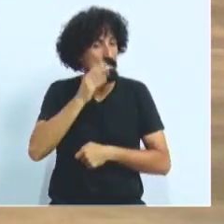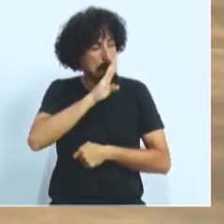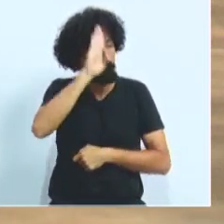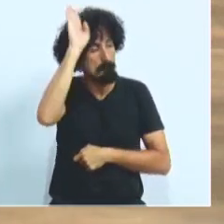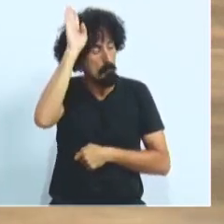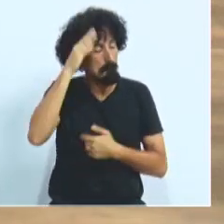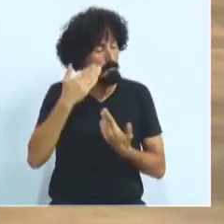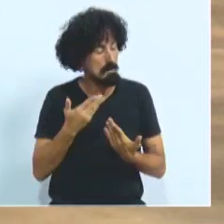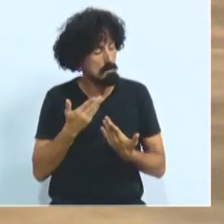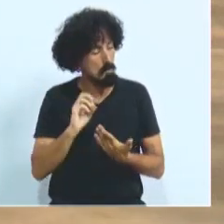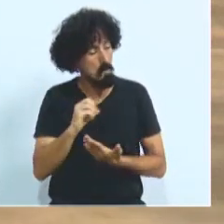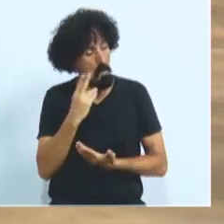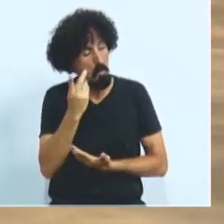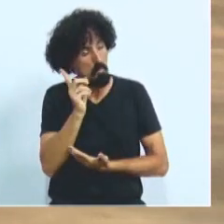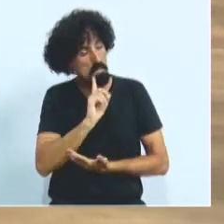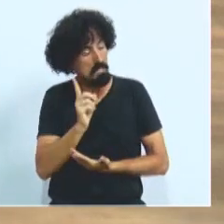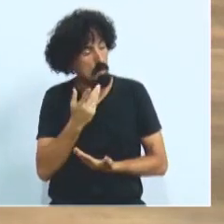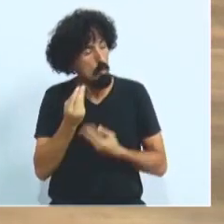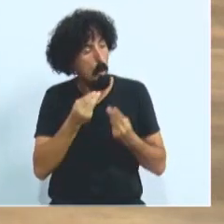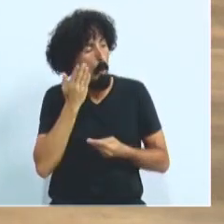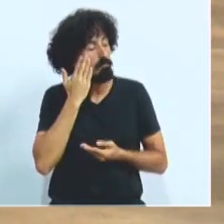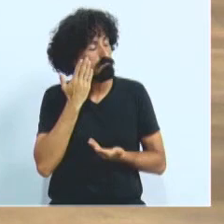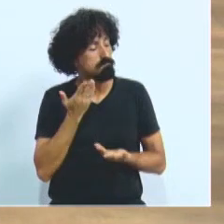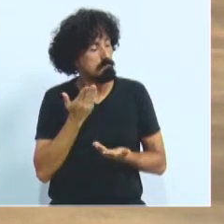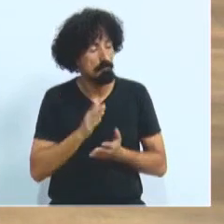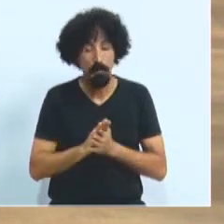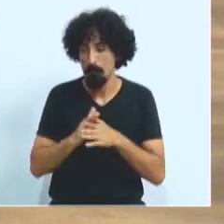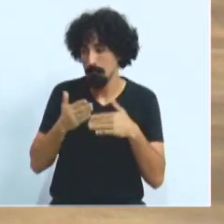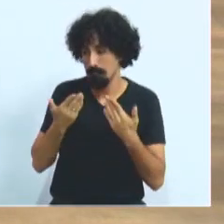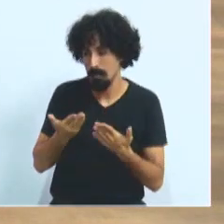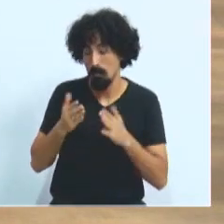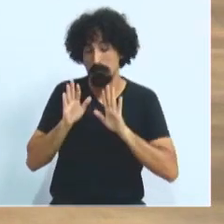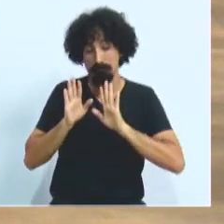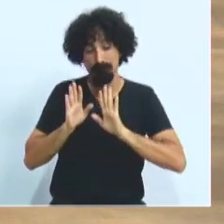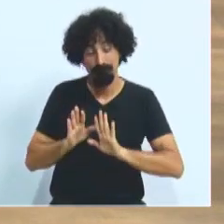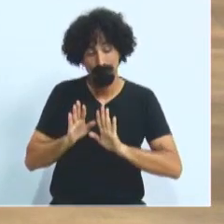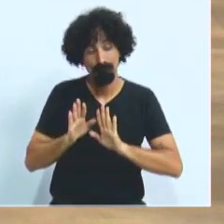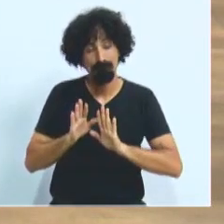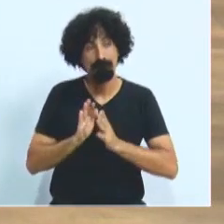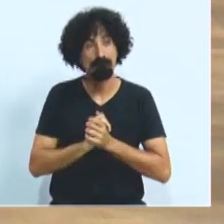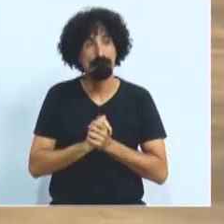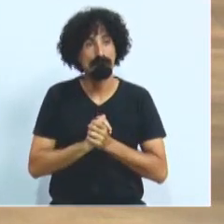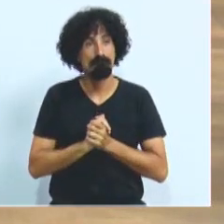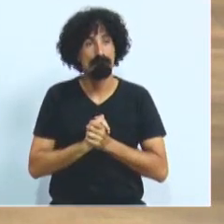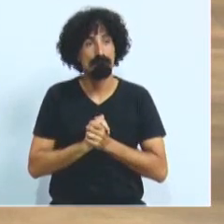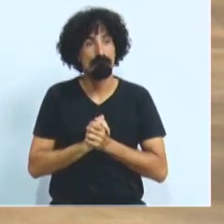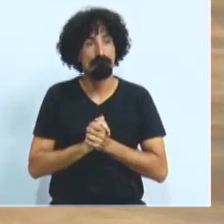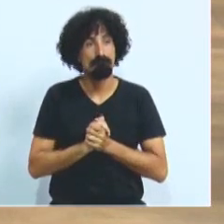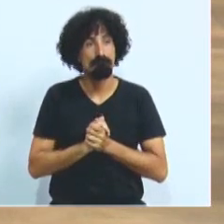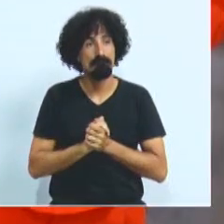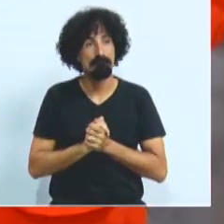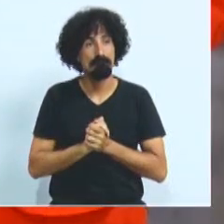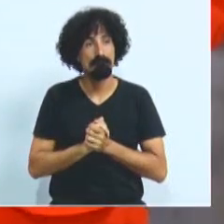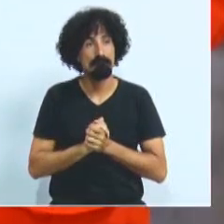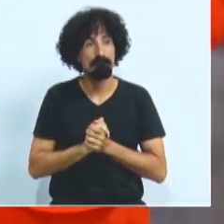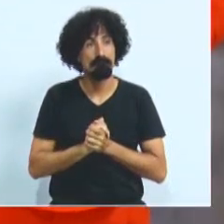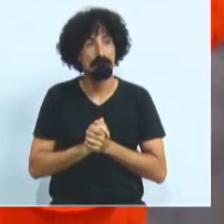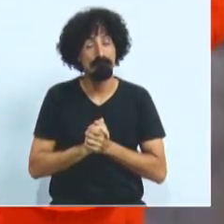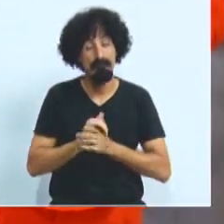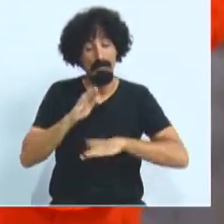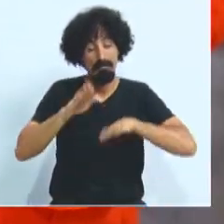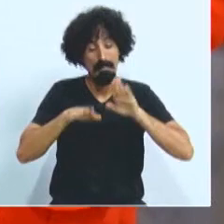não? É uma situação bem, bem característica de pessoa para